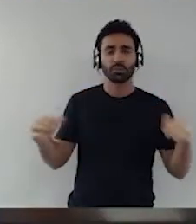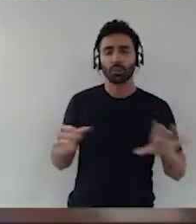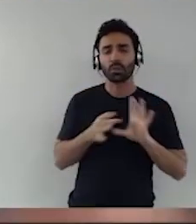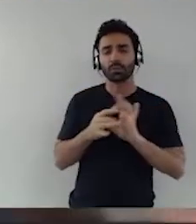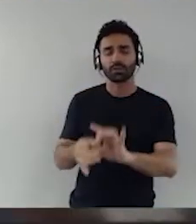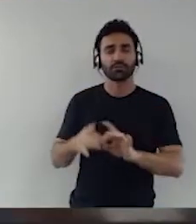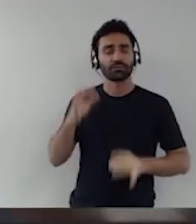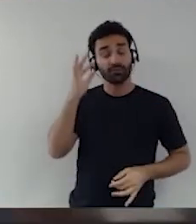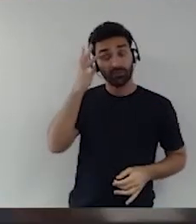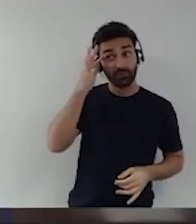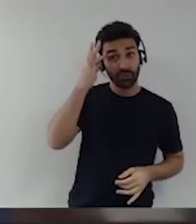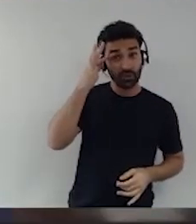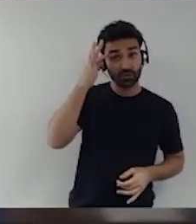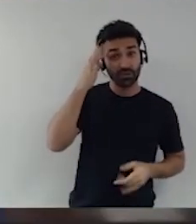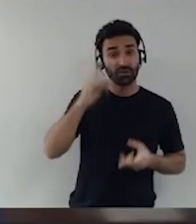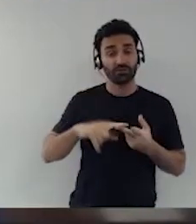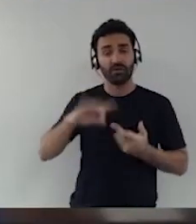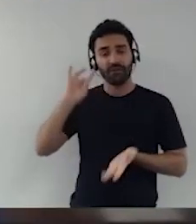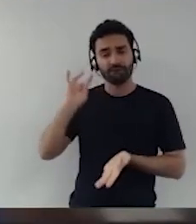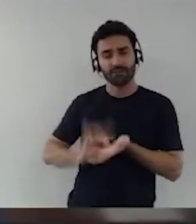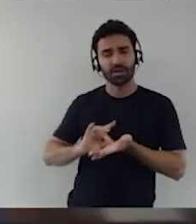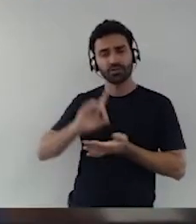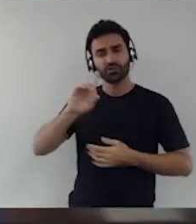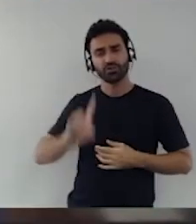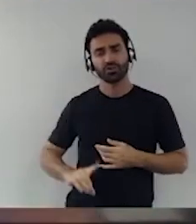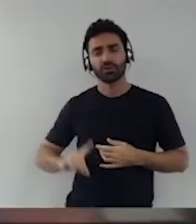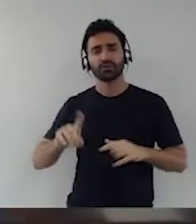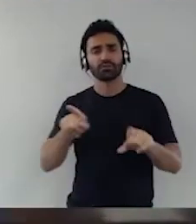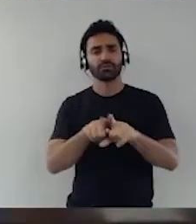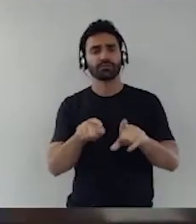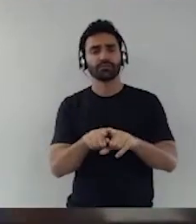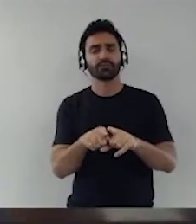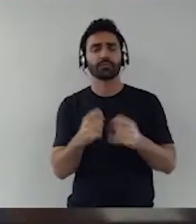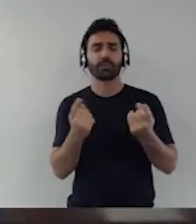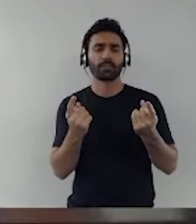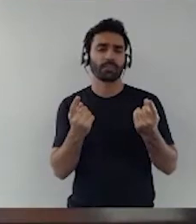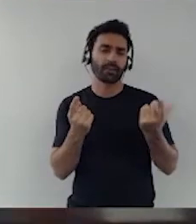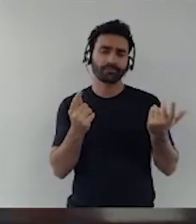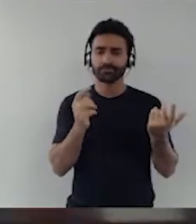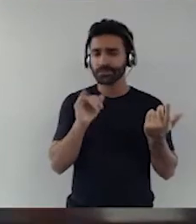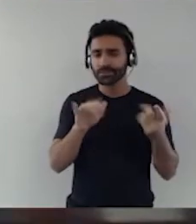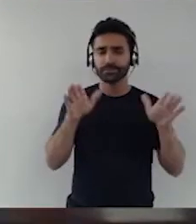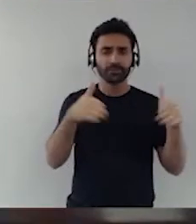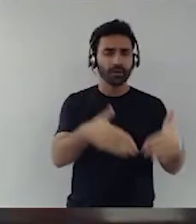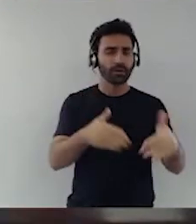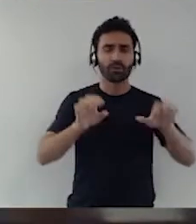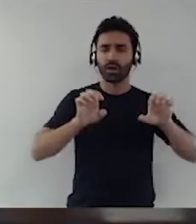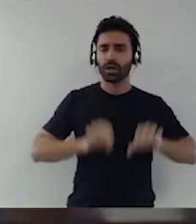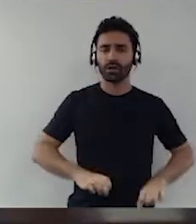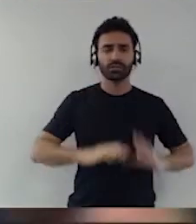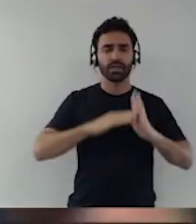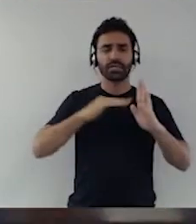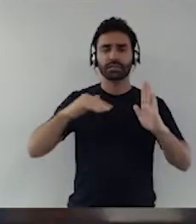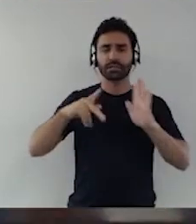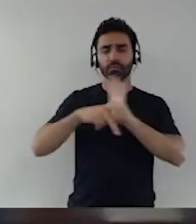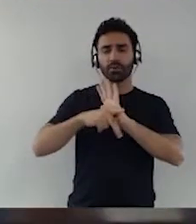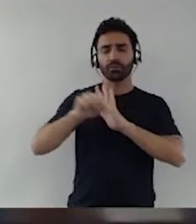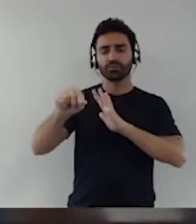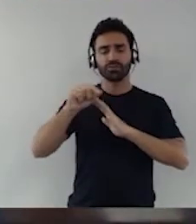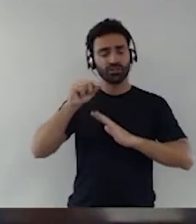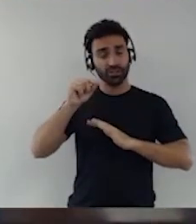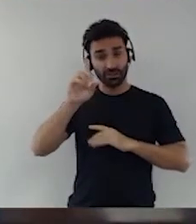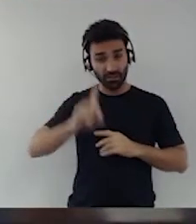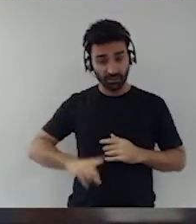jurídico, da efetivação do direito, ou então na perspectiva ética e estética do direito, como